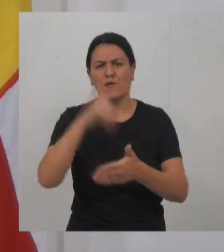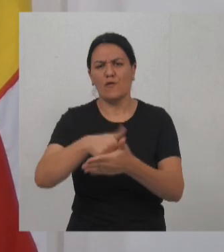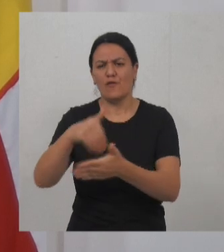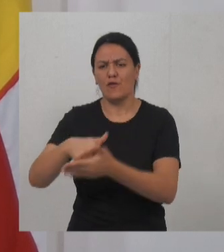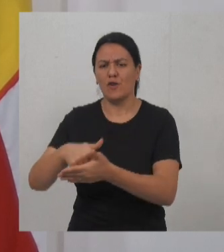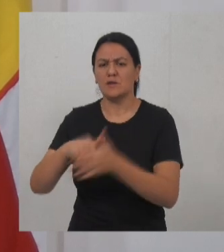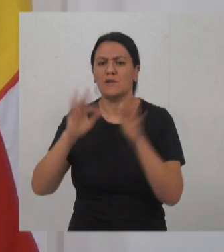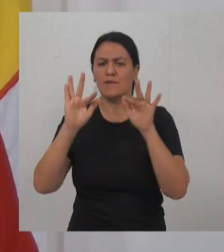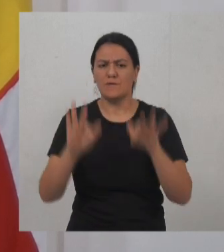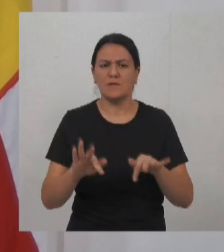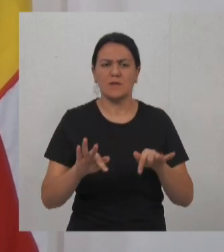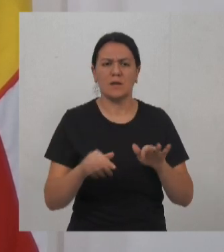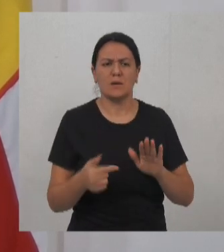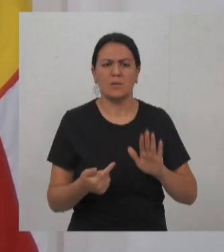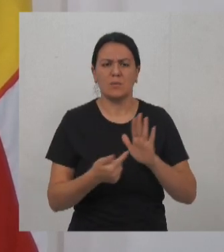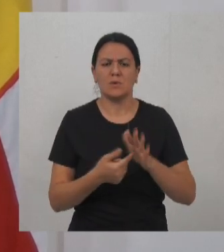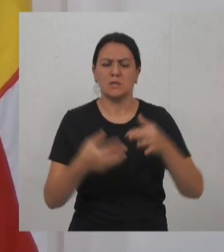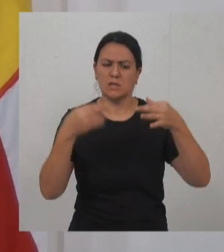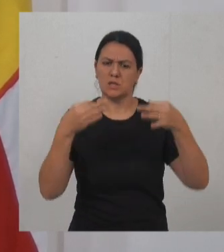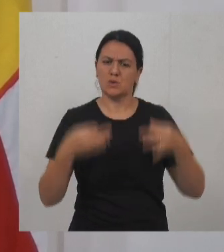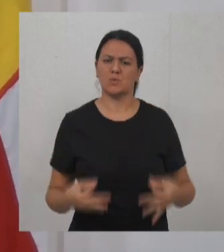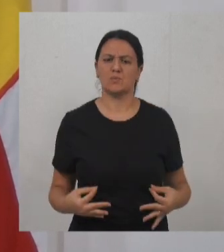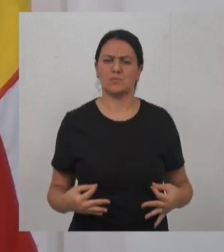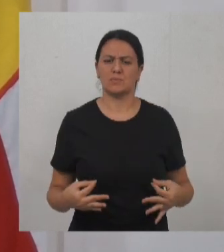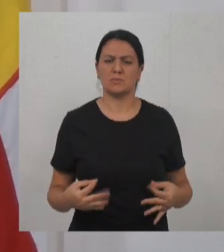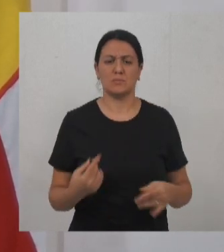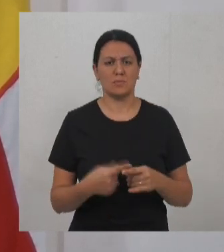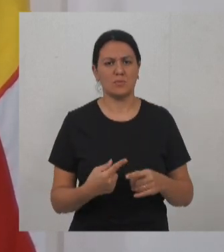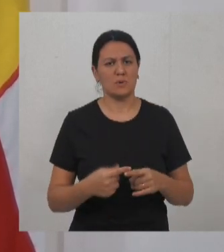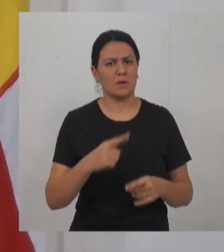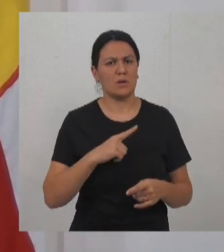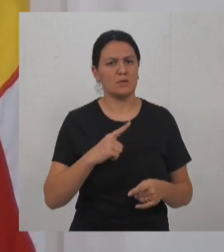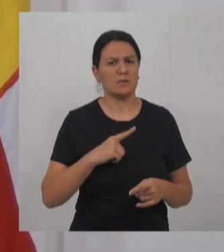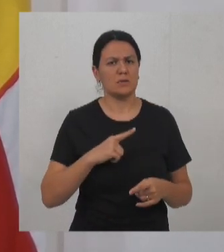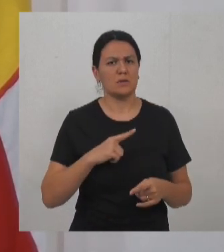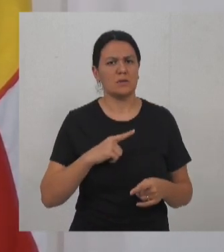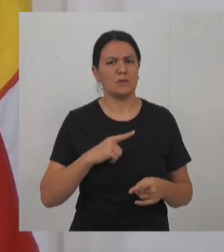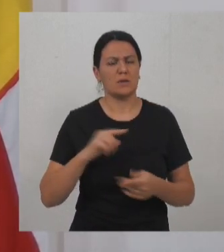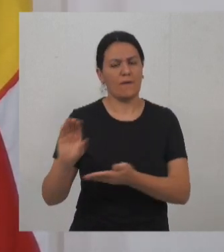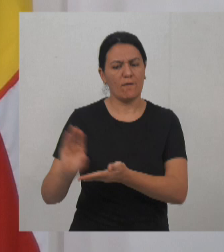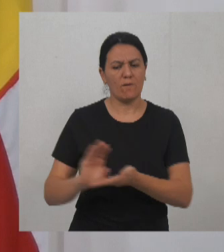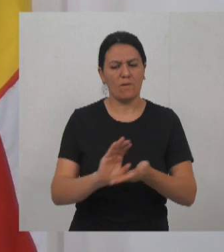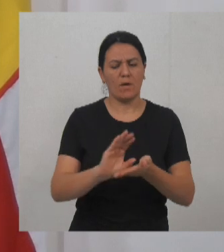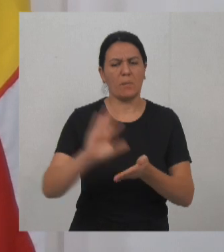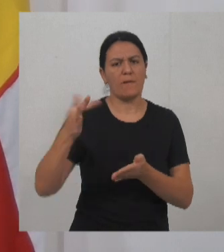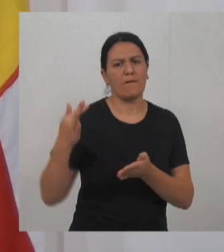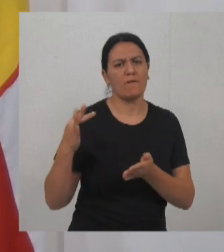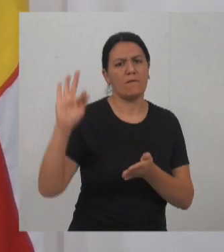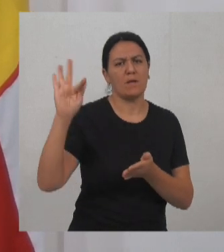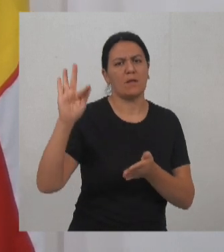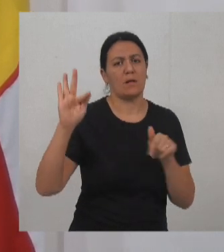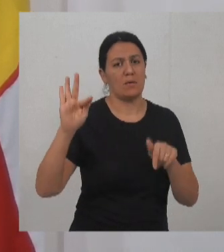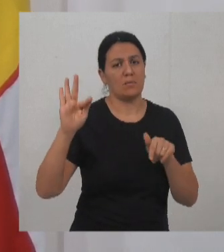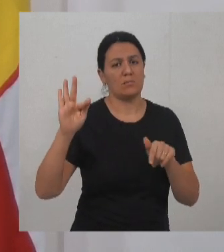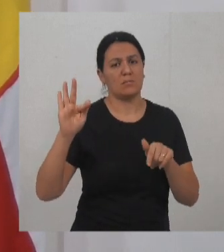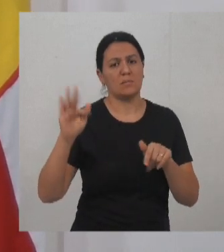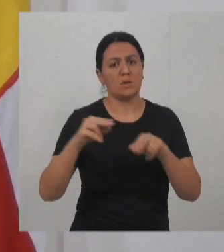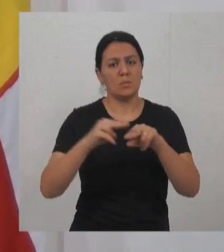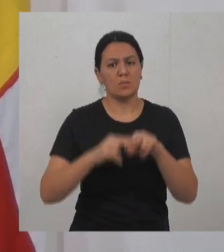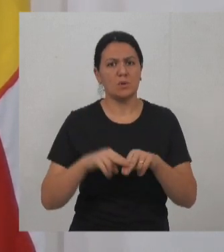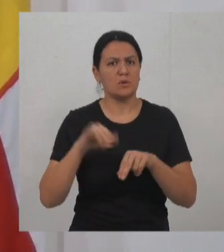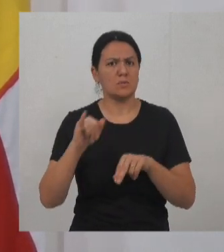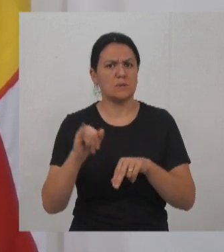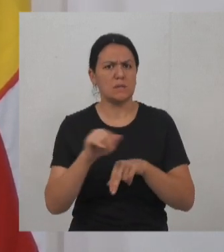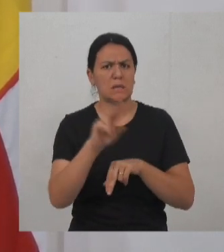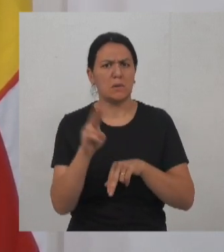processo legítimo e honesto, até porque nós temos verba federal e que, se não for bem empregada, nós temos que punir quem deturpou e quem fez